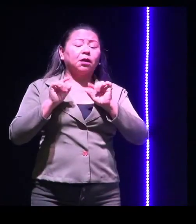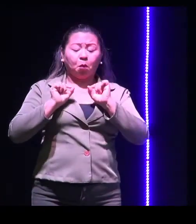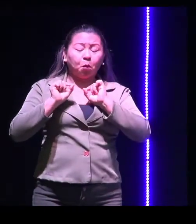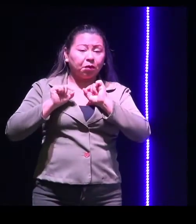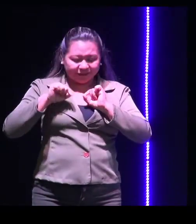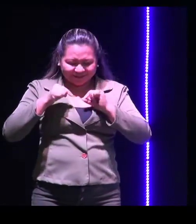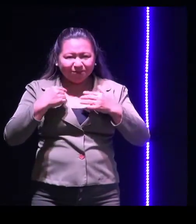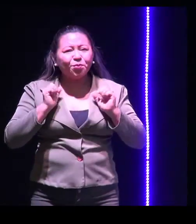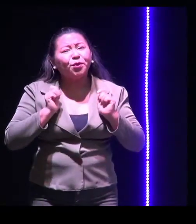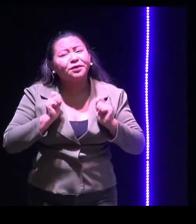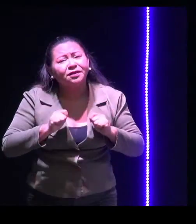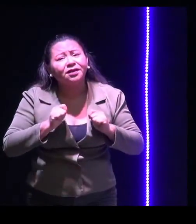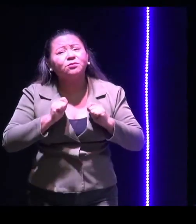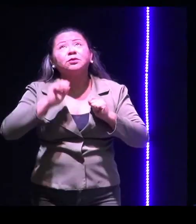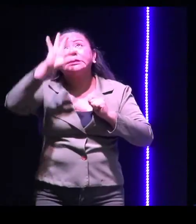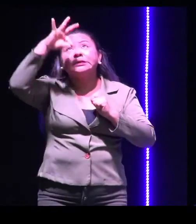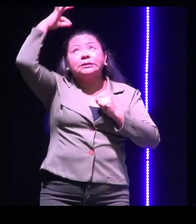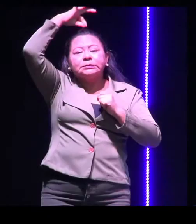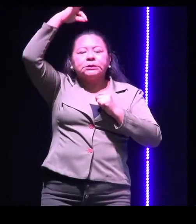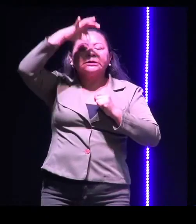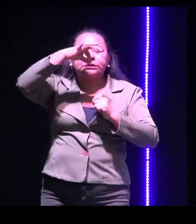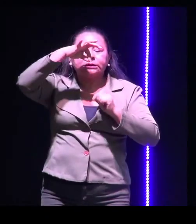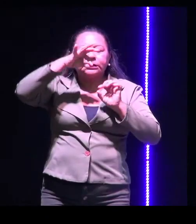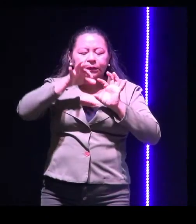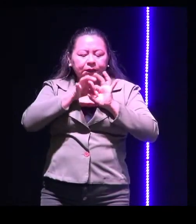que podemos ter com o Espírito de Deus?